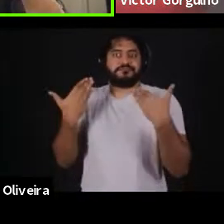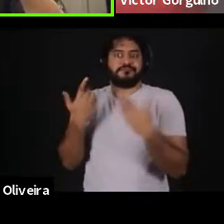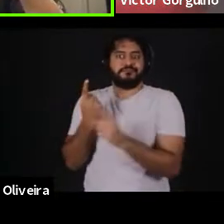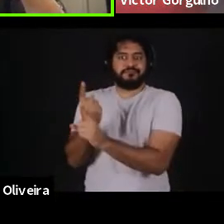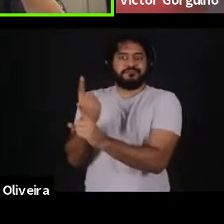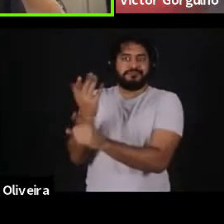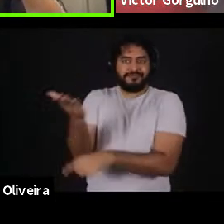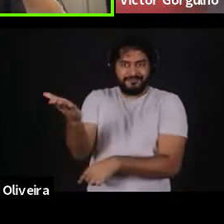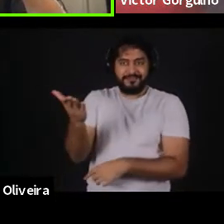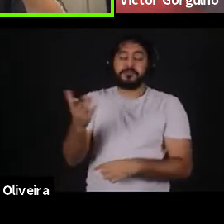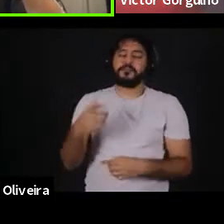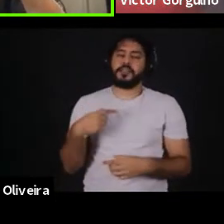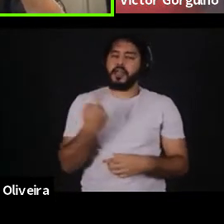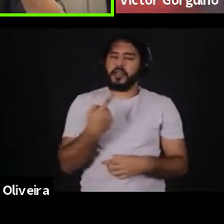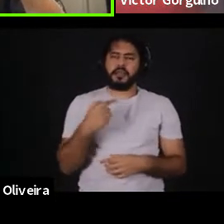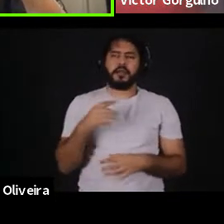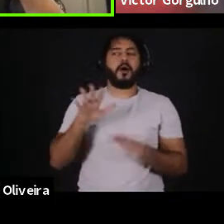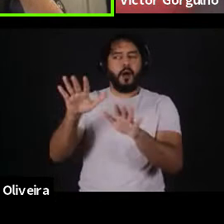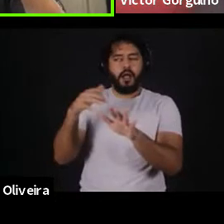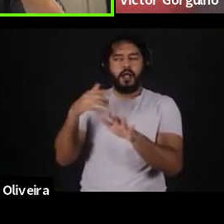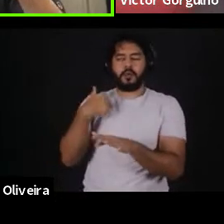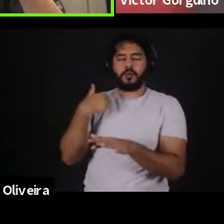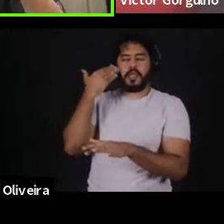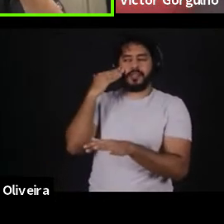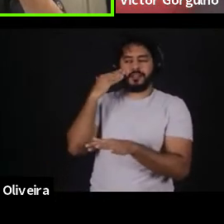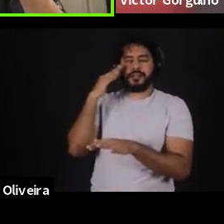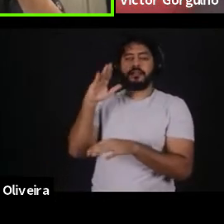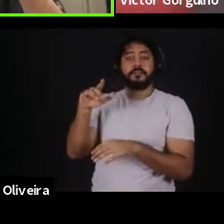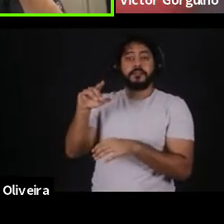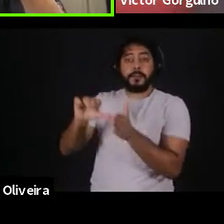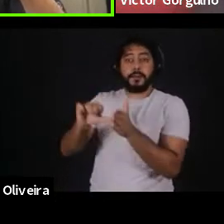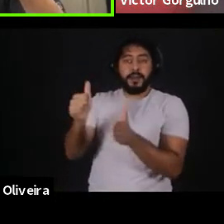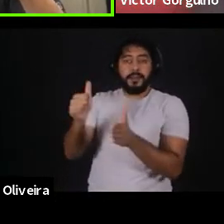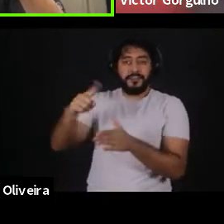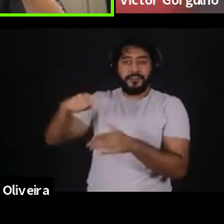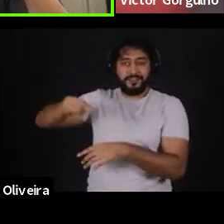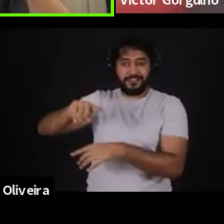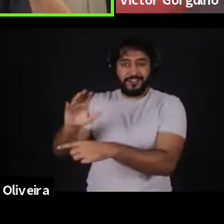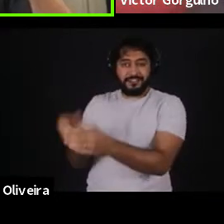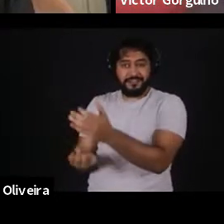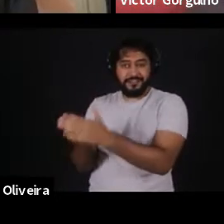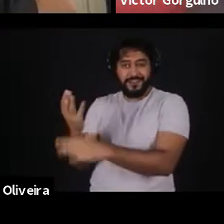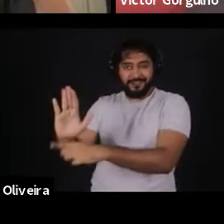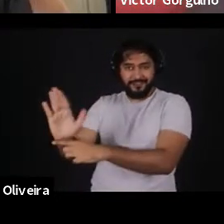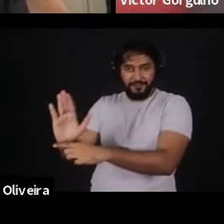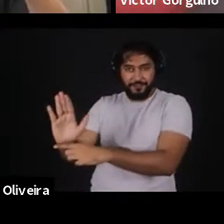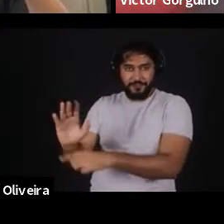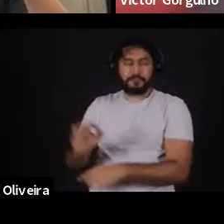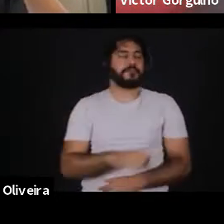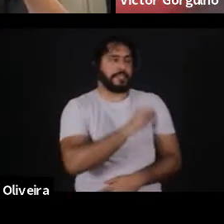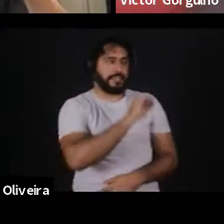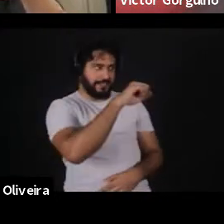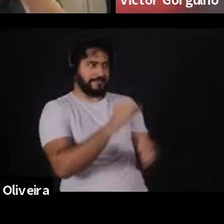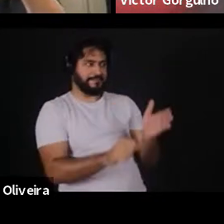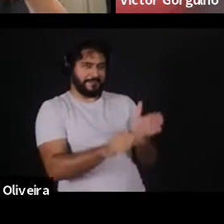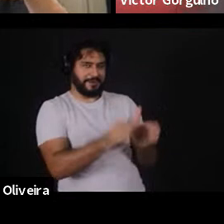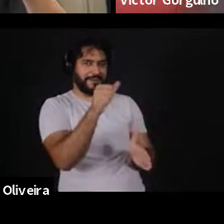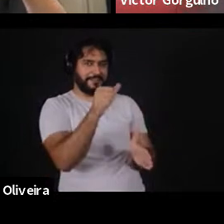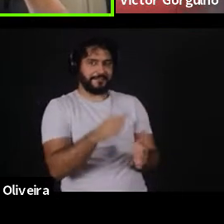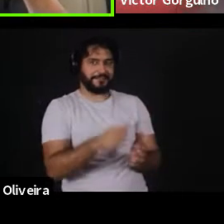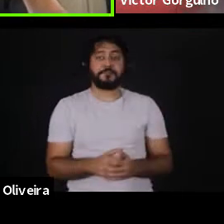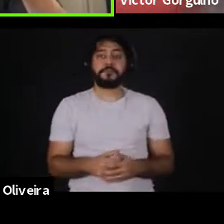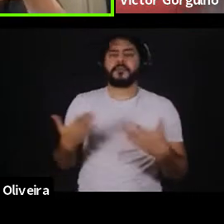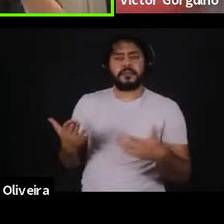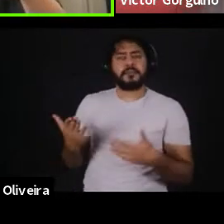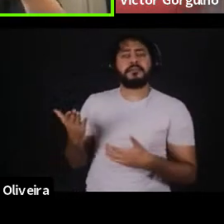pelo que eu entendi, é a primeira vez que vocês fazem um filme, né? Por isso que vocês falaram. Então, Sim, primeira vez. vocês estão trabalhando